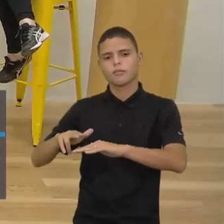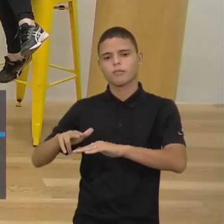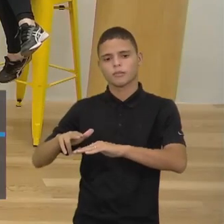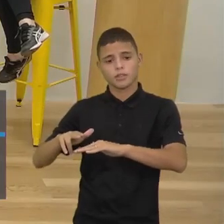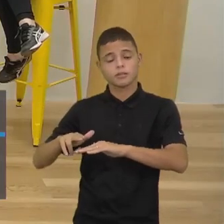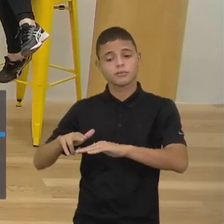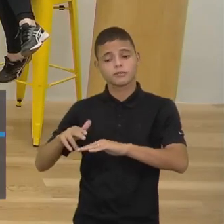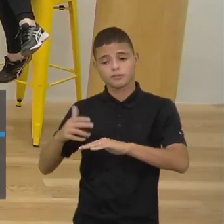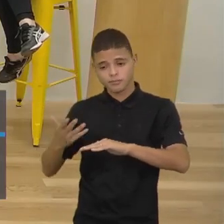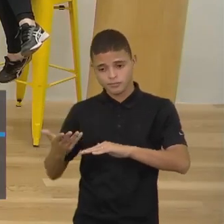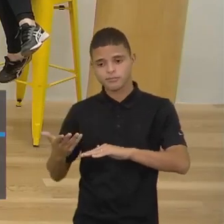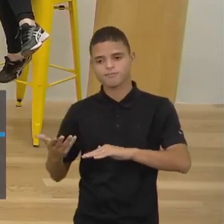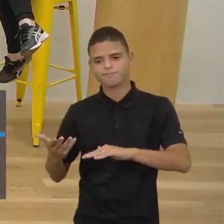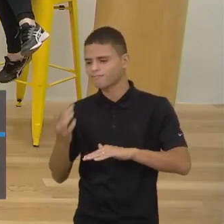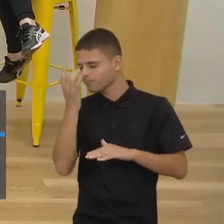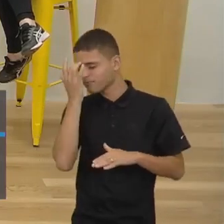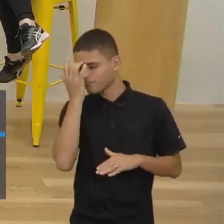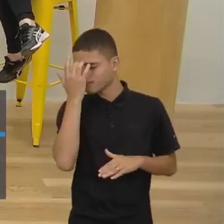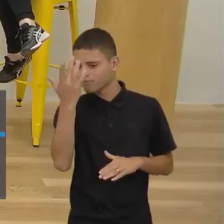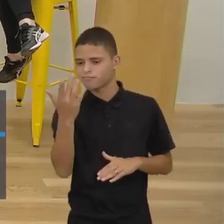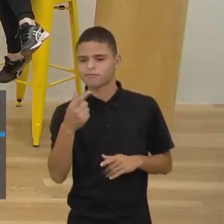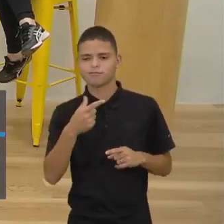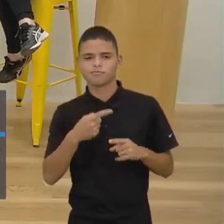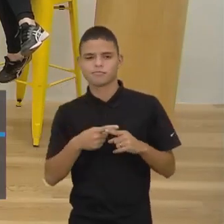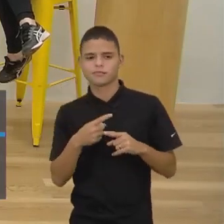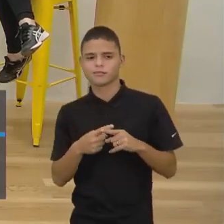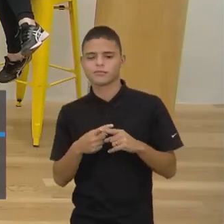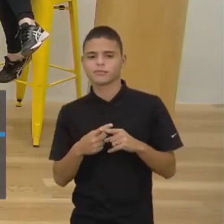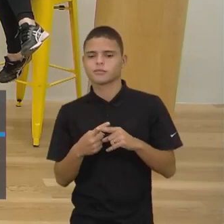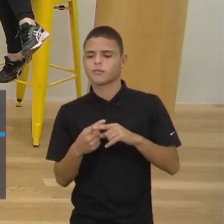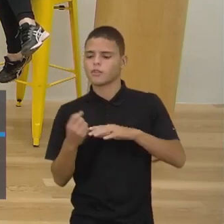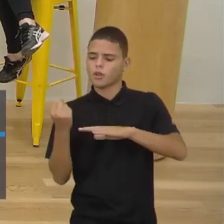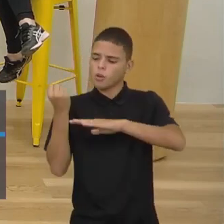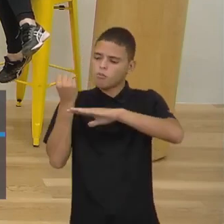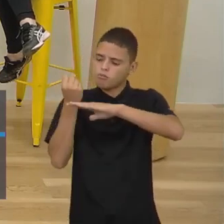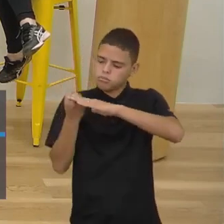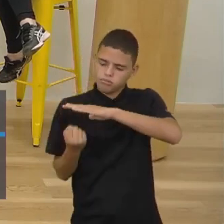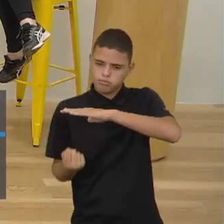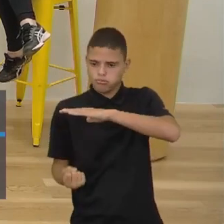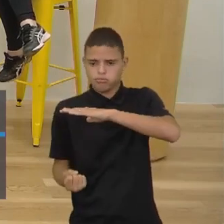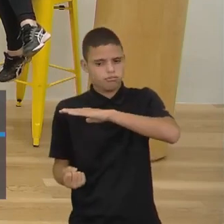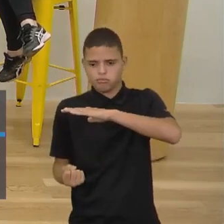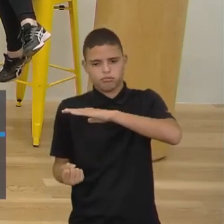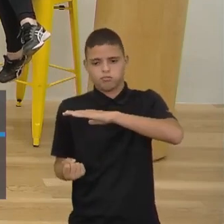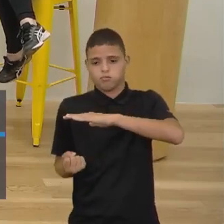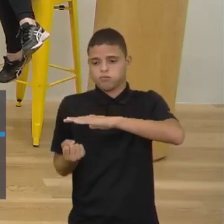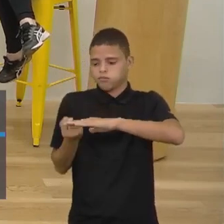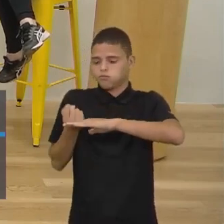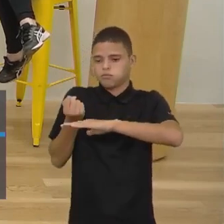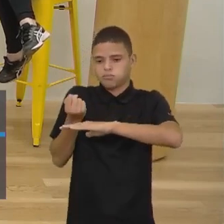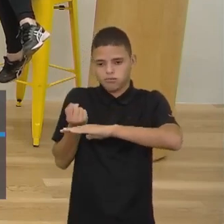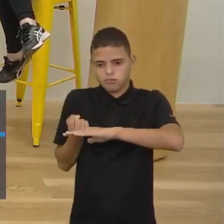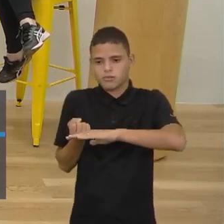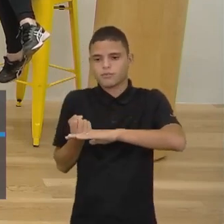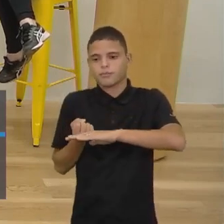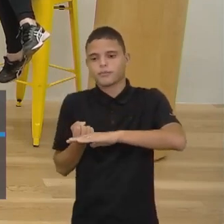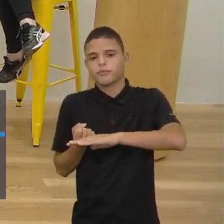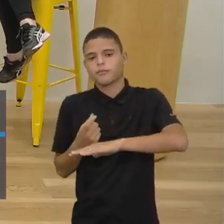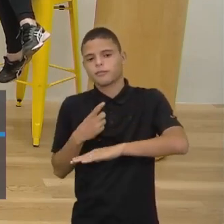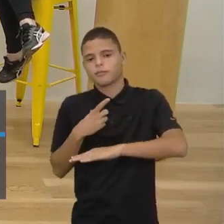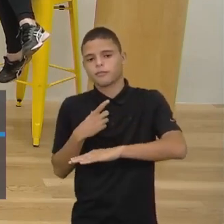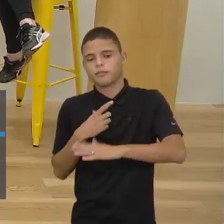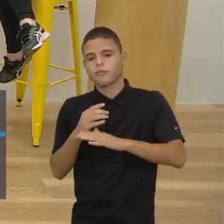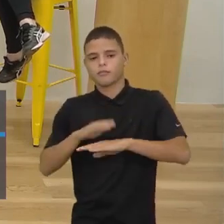sabe boiar, aprende. Aprende. Nesse mar ele aprende. Nesse entendeu? mar ele boia. Isso. E tem a maior depressão do mundo continental,